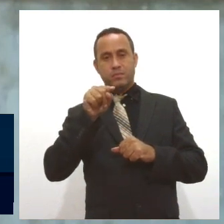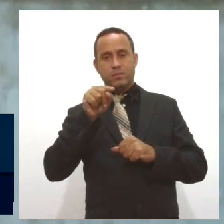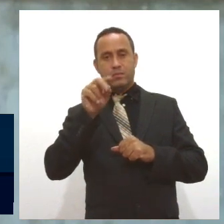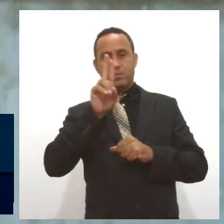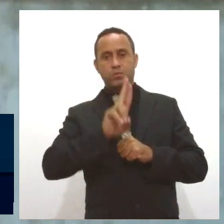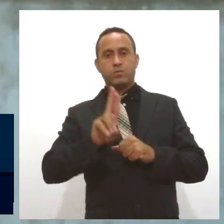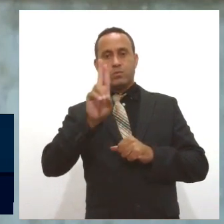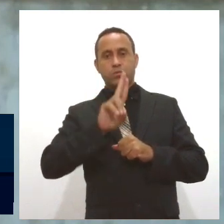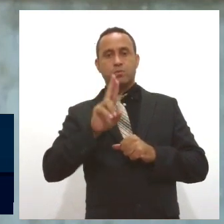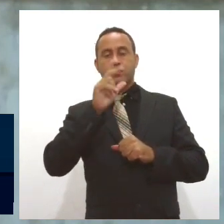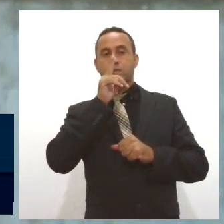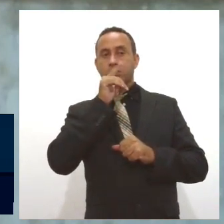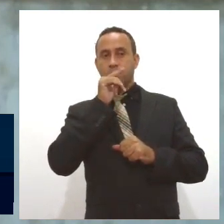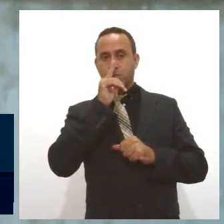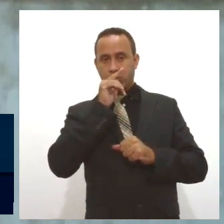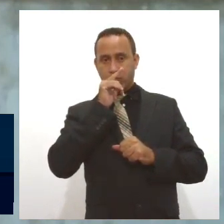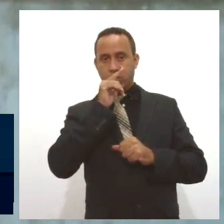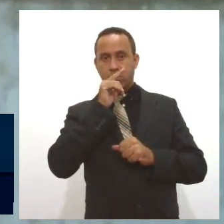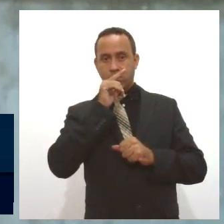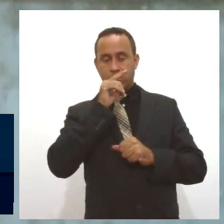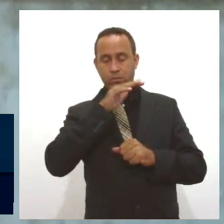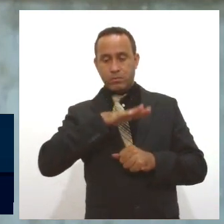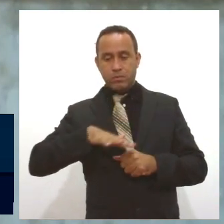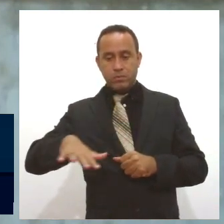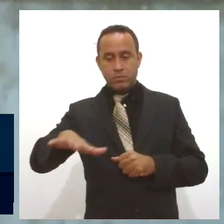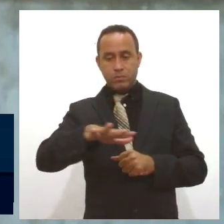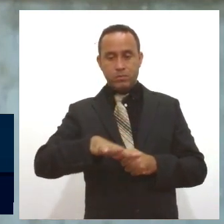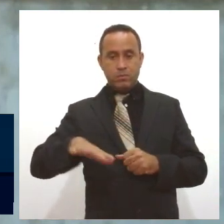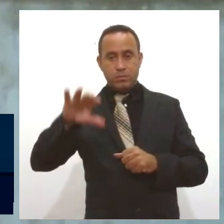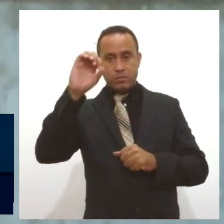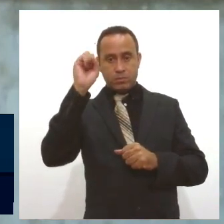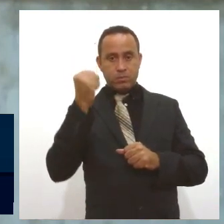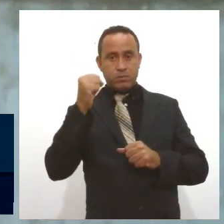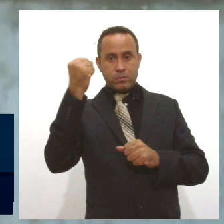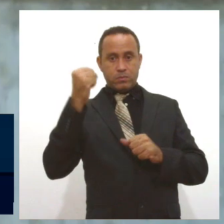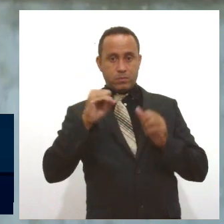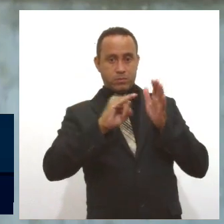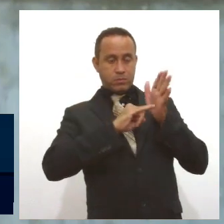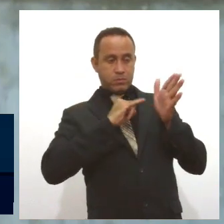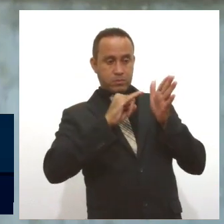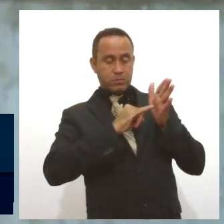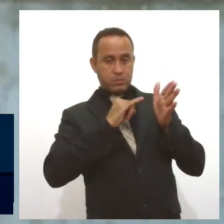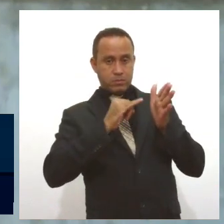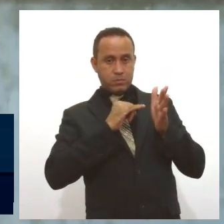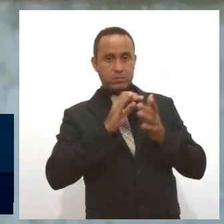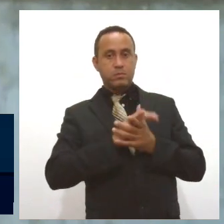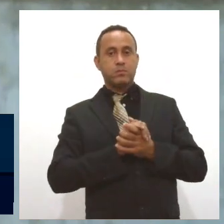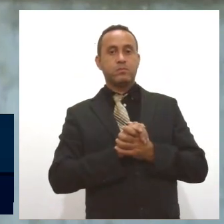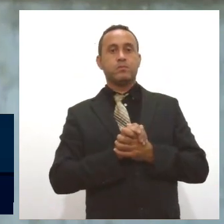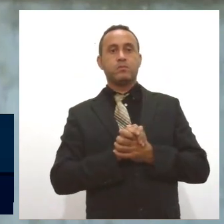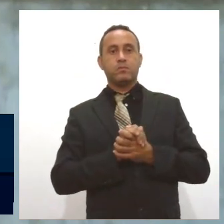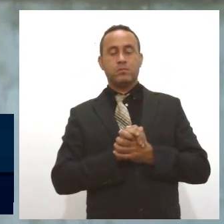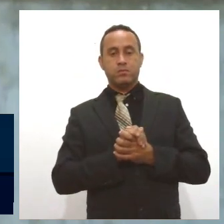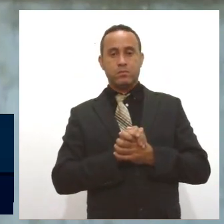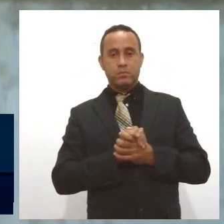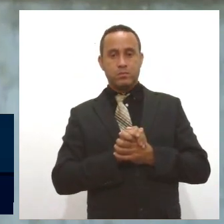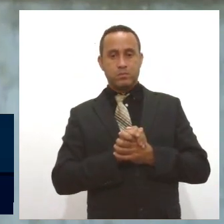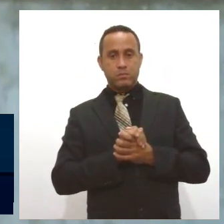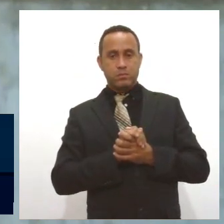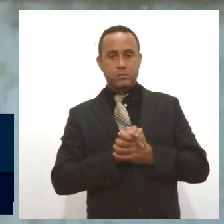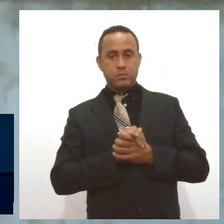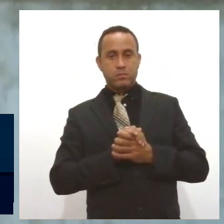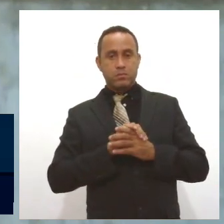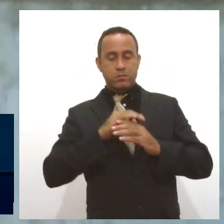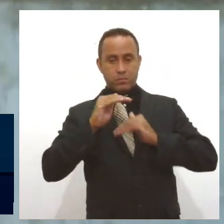usuários de água na bacia hidrográfica do Rio Sergipe, e esse cadastro tem servido assim como um balizamento para